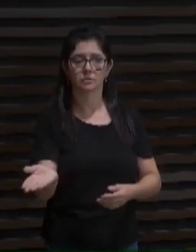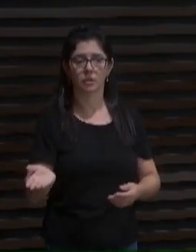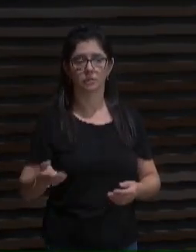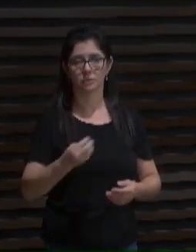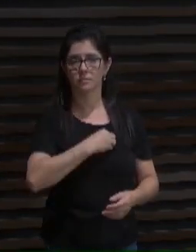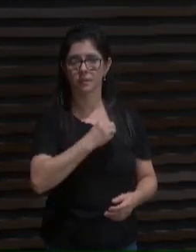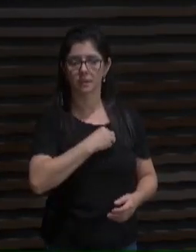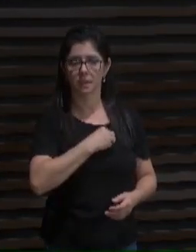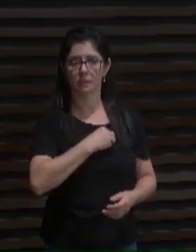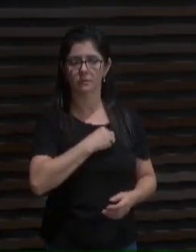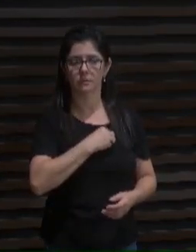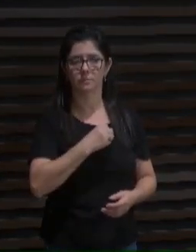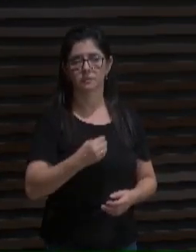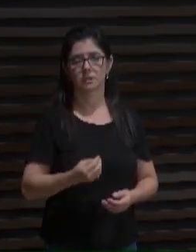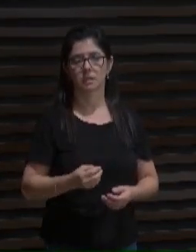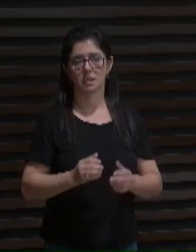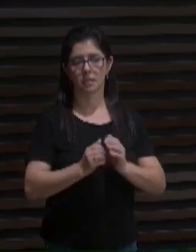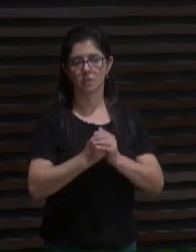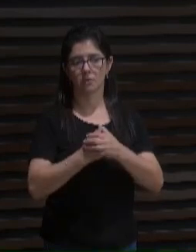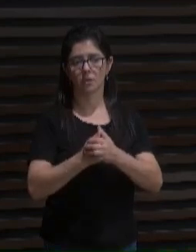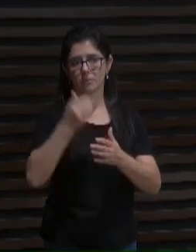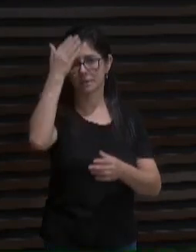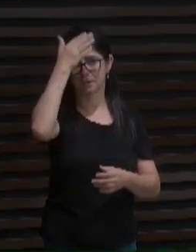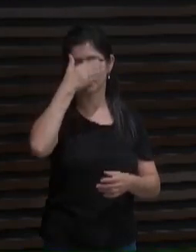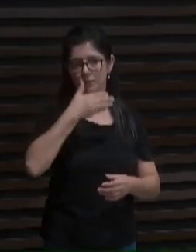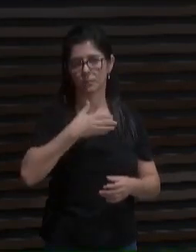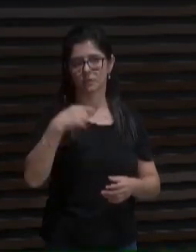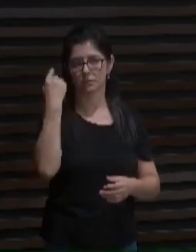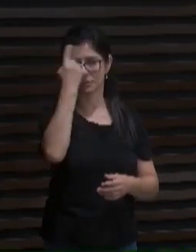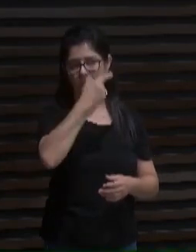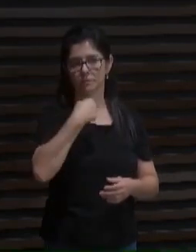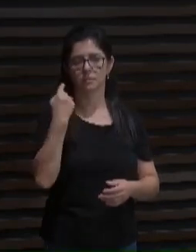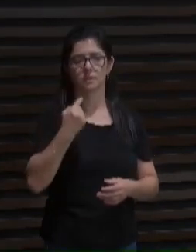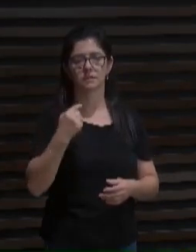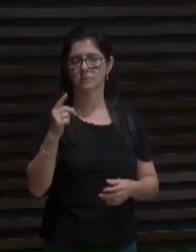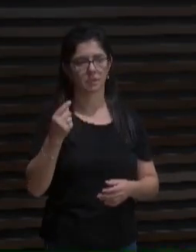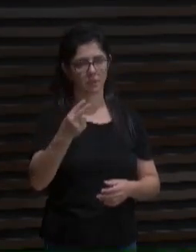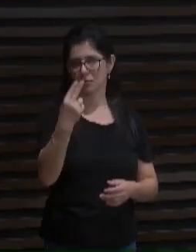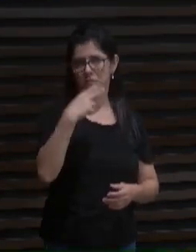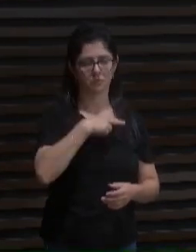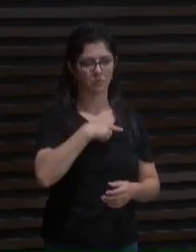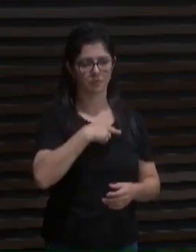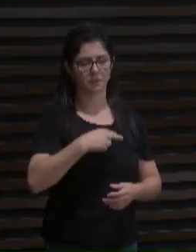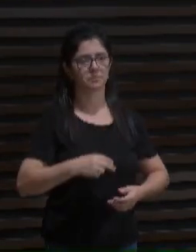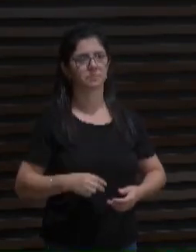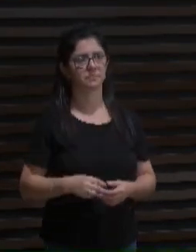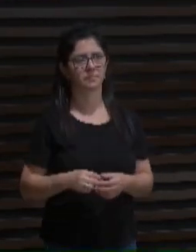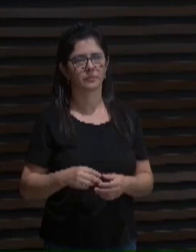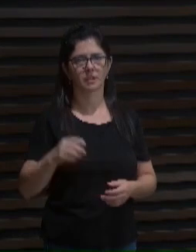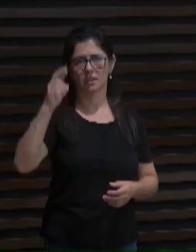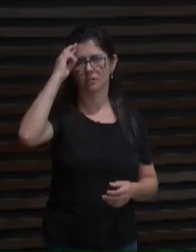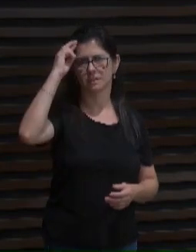pecados encobrem seu rosto de vós, para que vos não ouça. Senhor, revela, tem